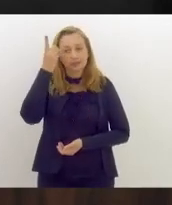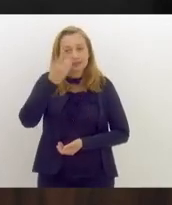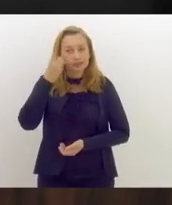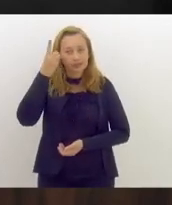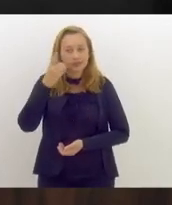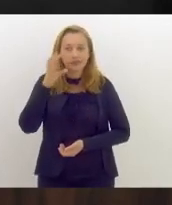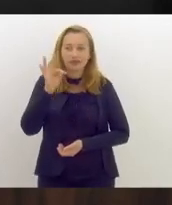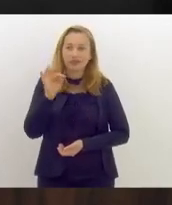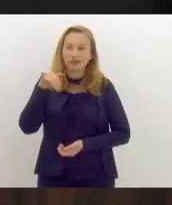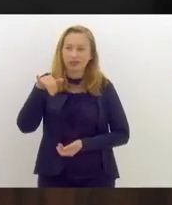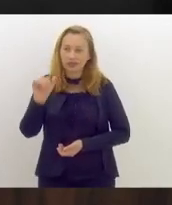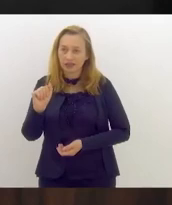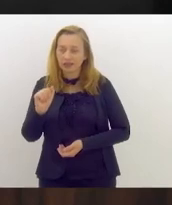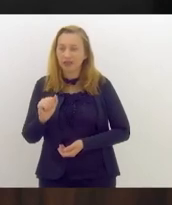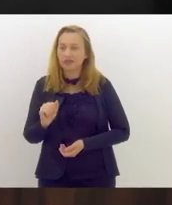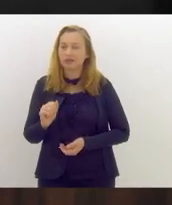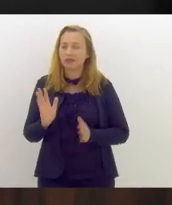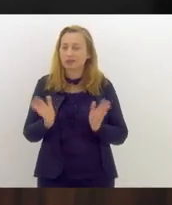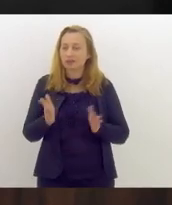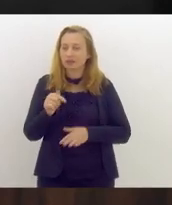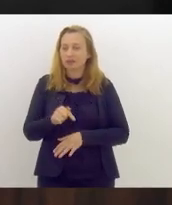Rodrigues aqui presente